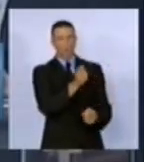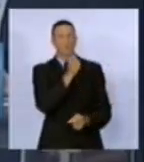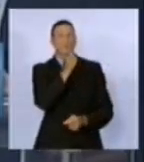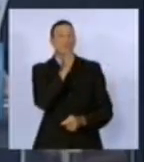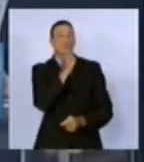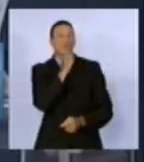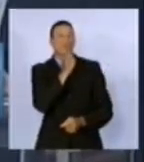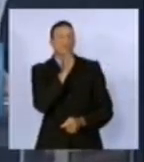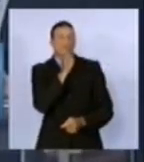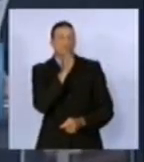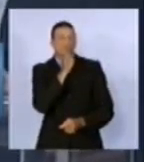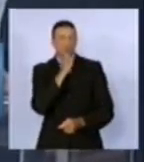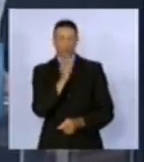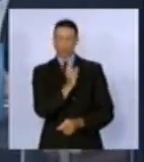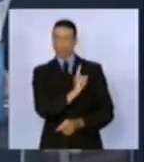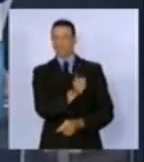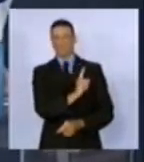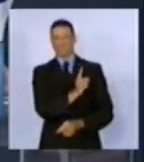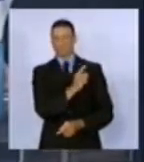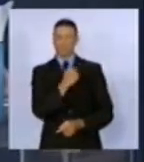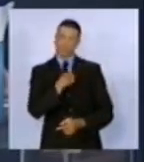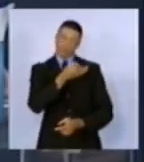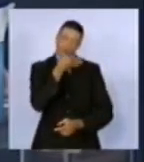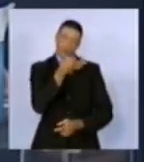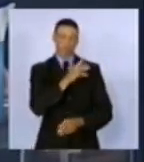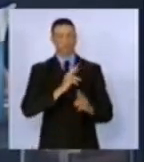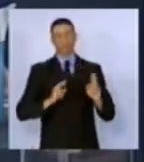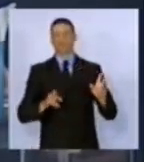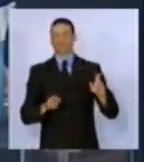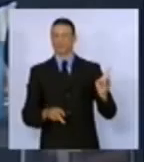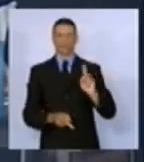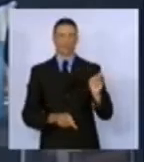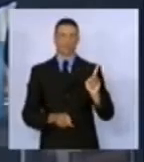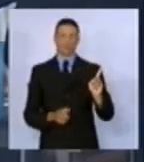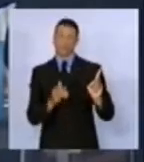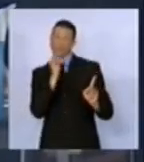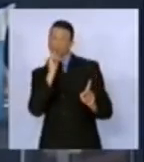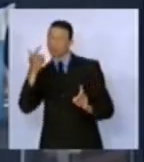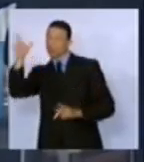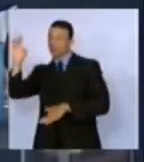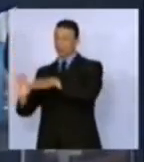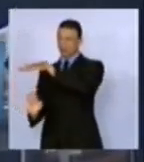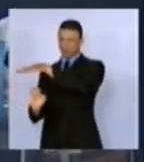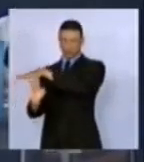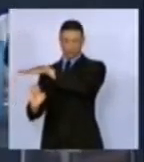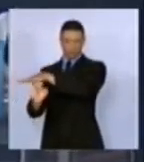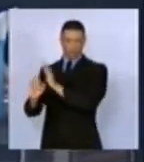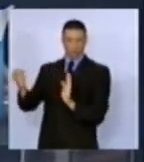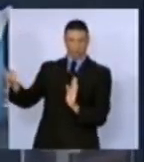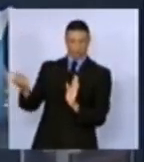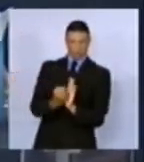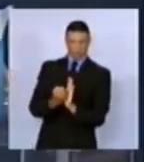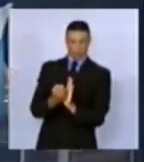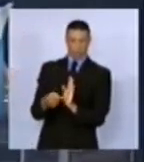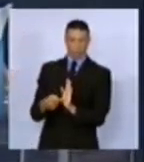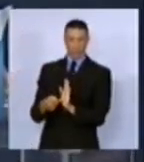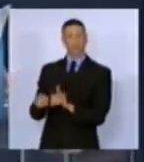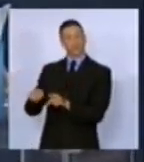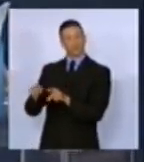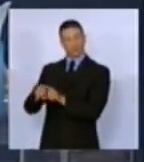externos do meu ponto de vista não inclusive muitas empresas certificadoras eh não